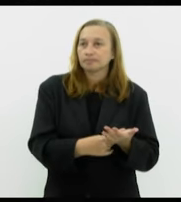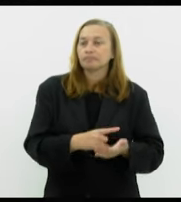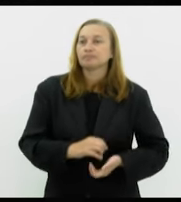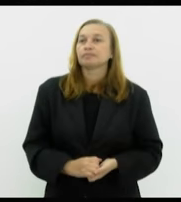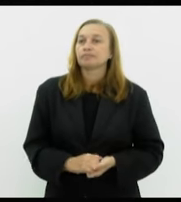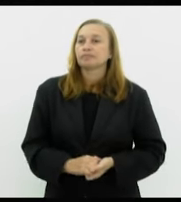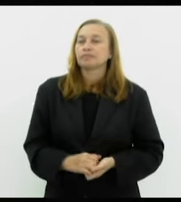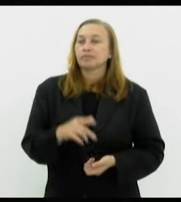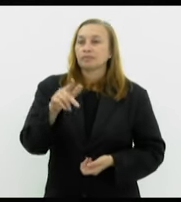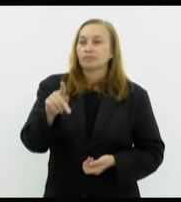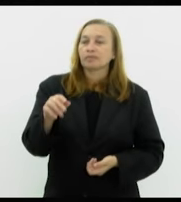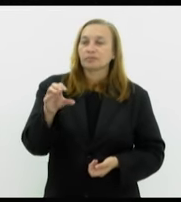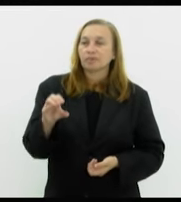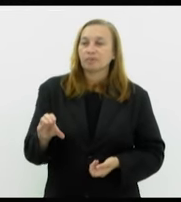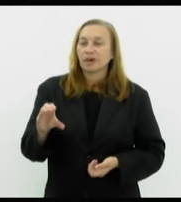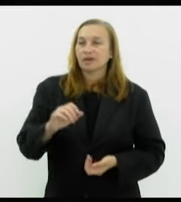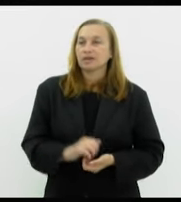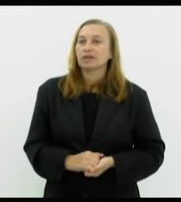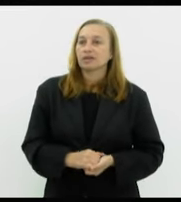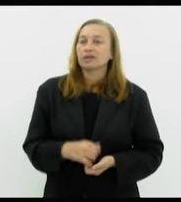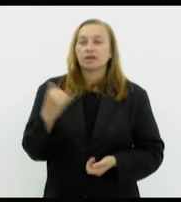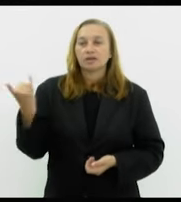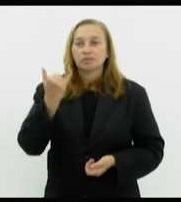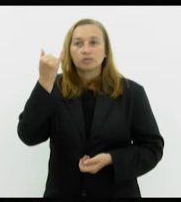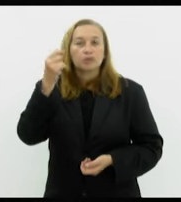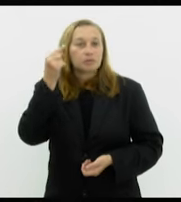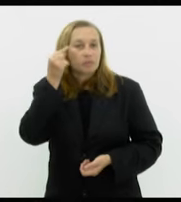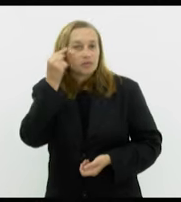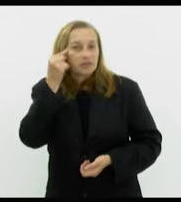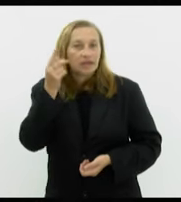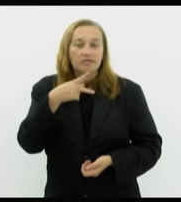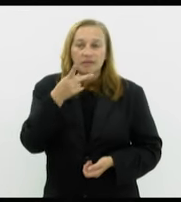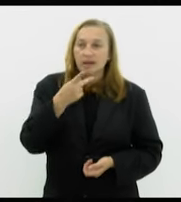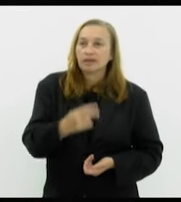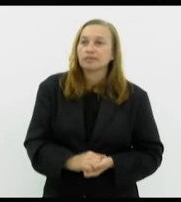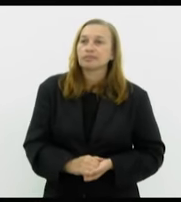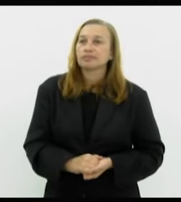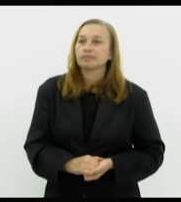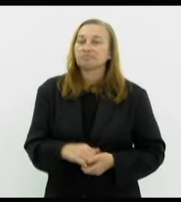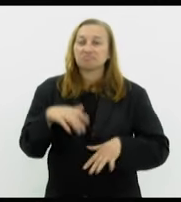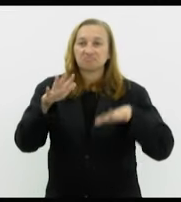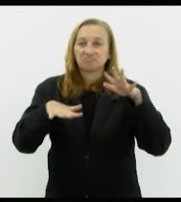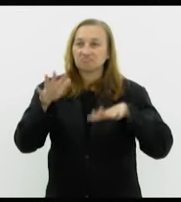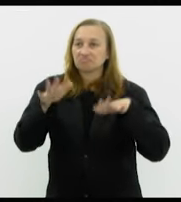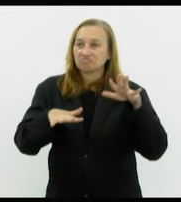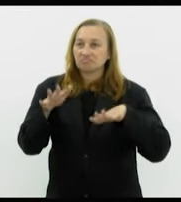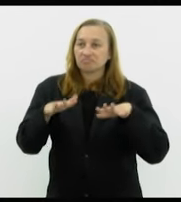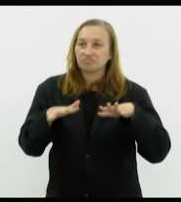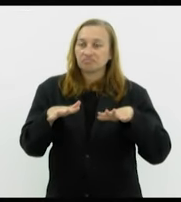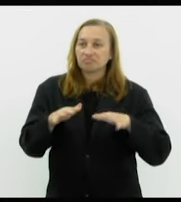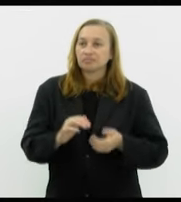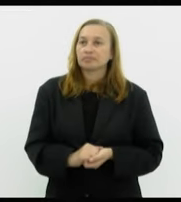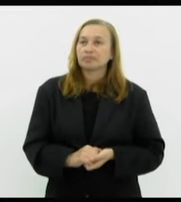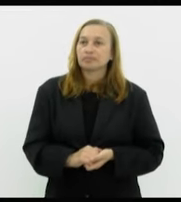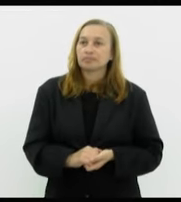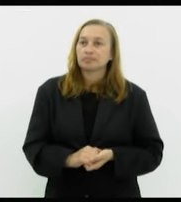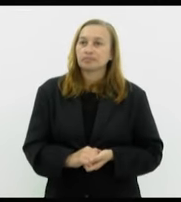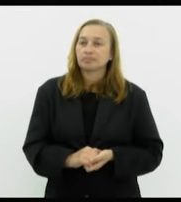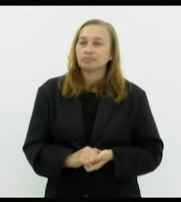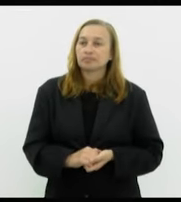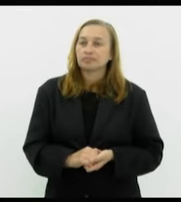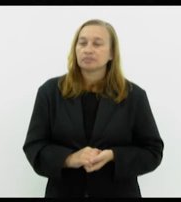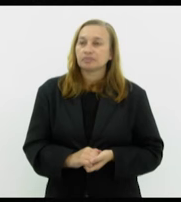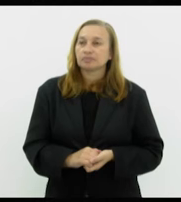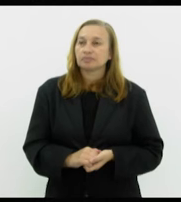é importante a gente dizer isso, refletir isso, porque, independente de oposição,